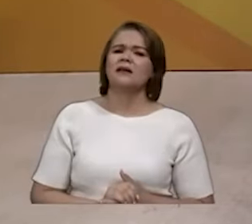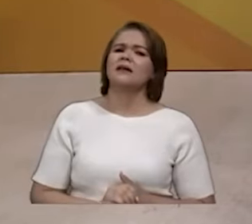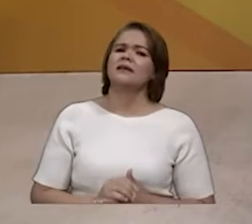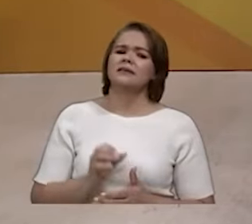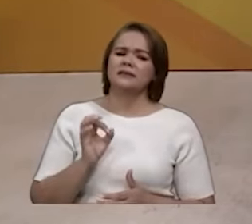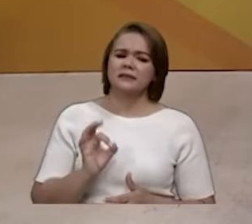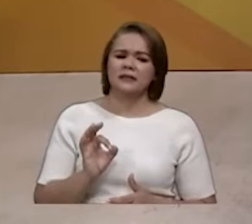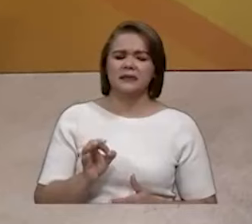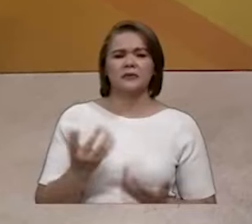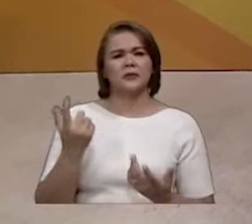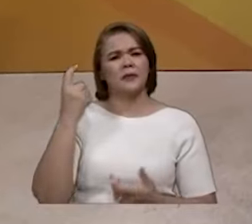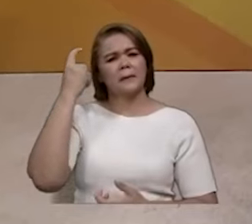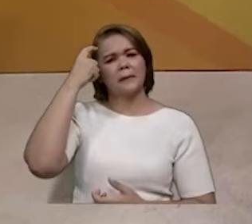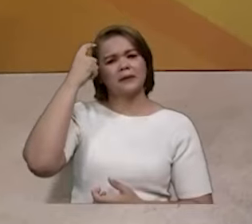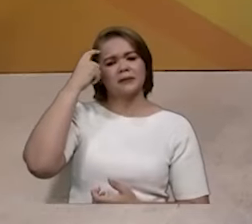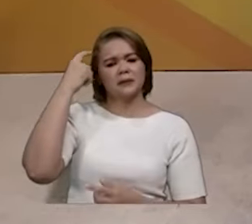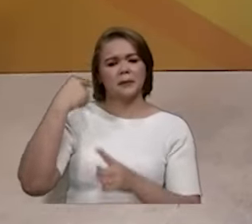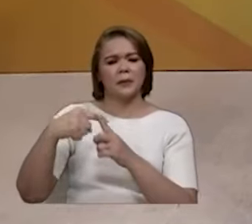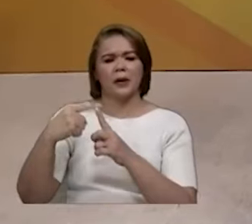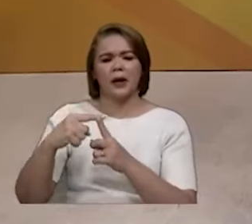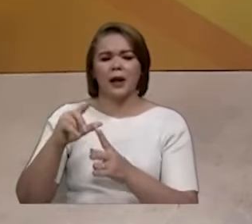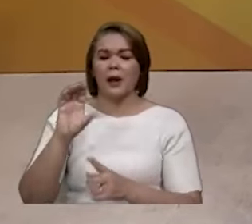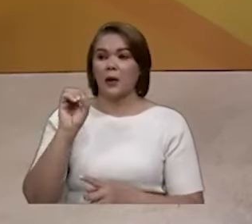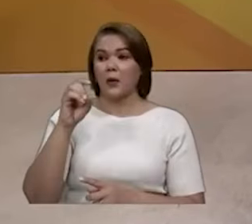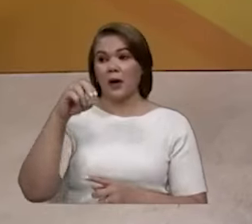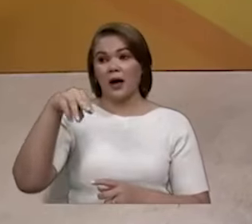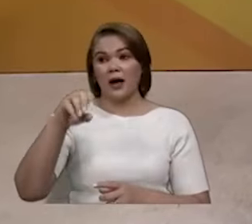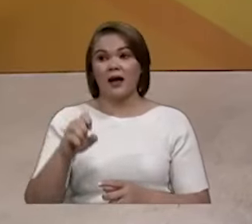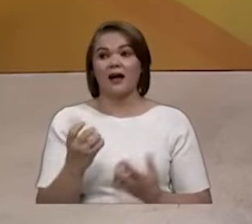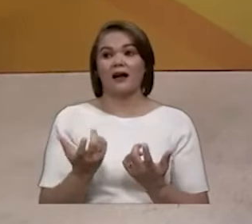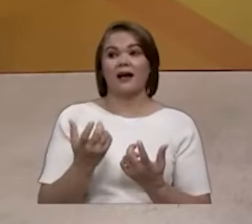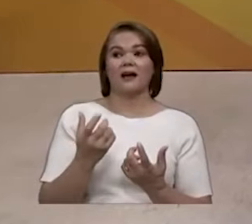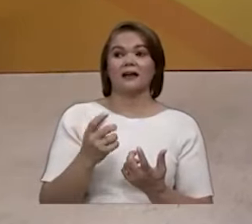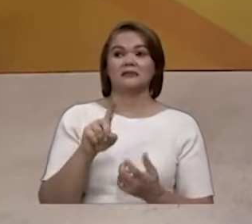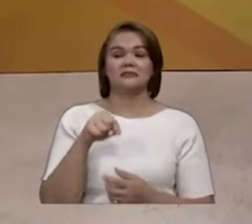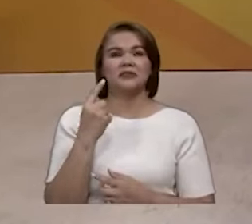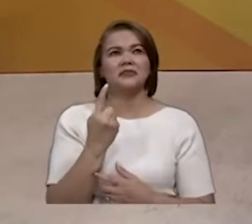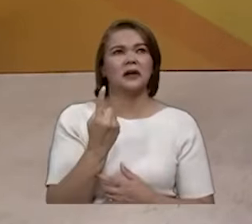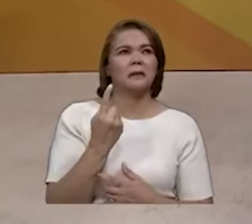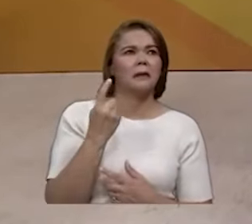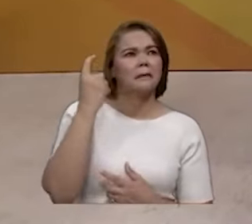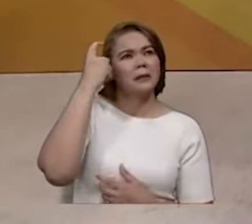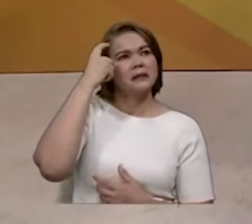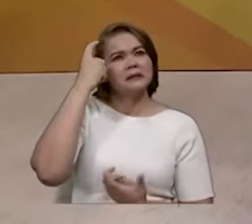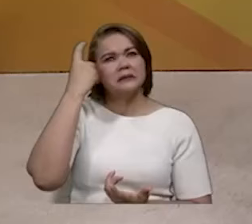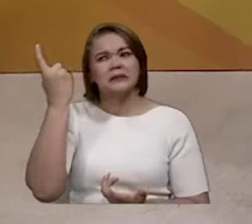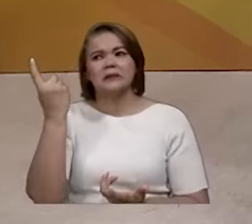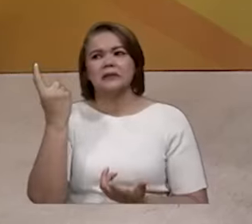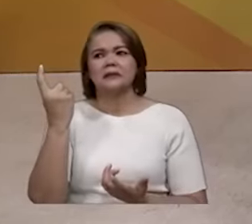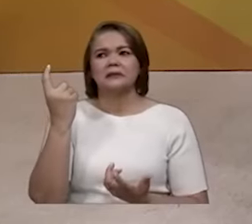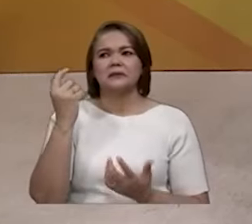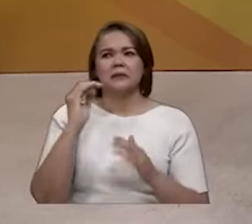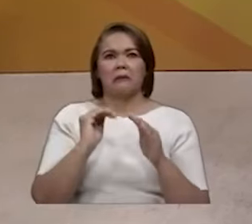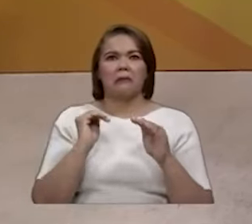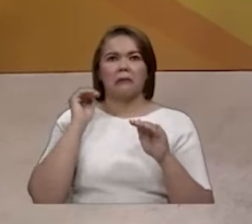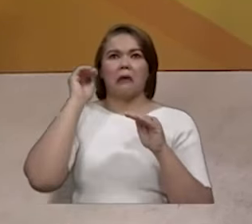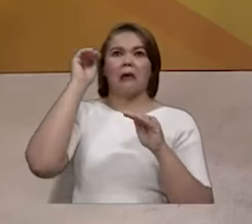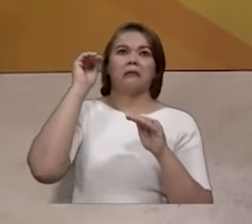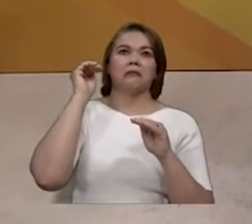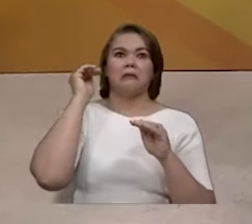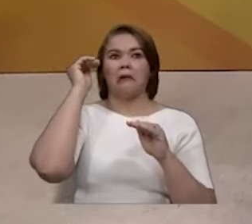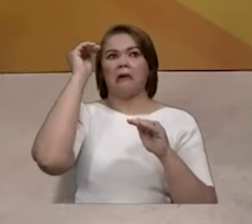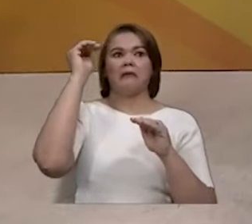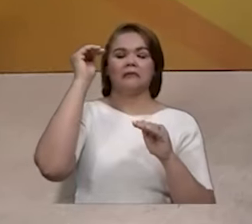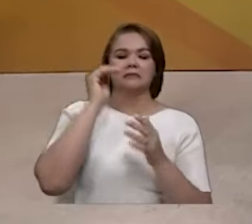até distraído aqui, porque o Lohan deixou a gente com a pulga atrás alto, da orelha, tal, né? Alto, é... Caju Cap vai te colocar no alto, você vai ver, porque ele ficou